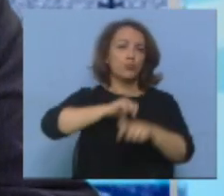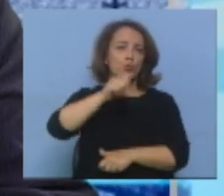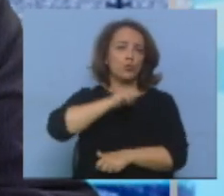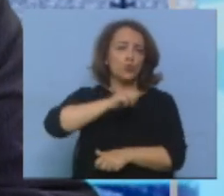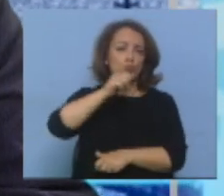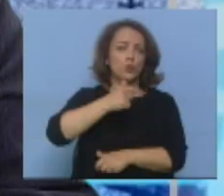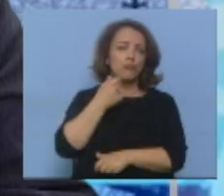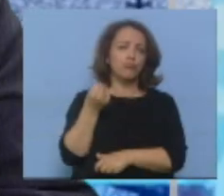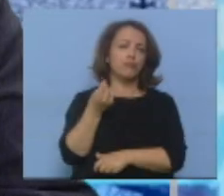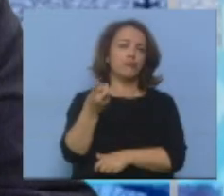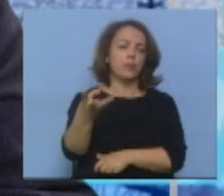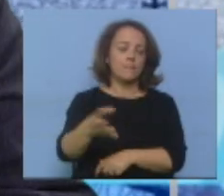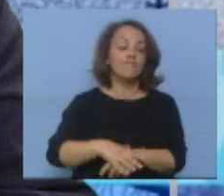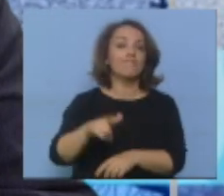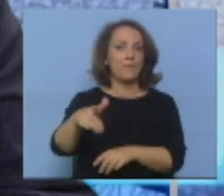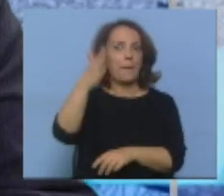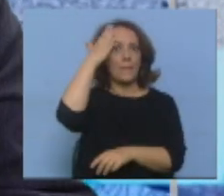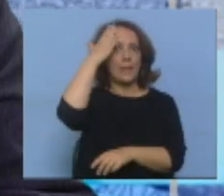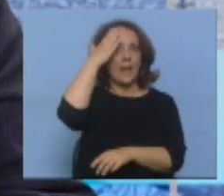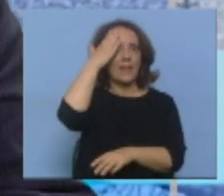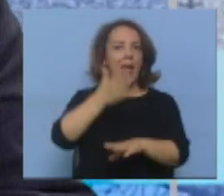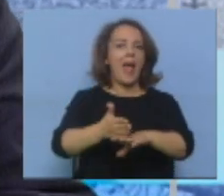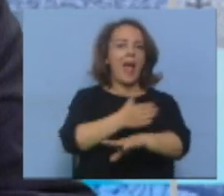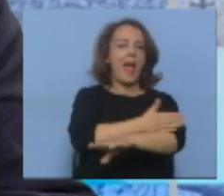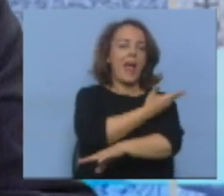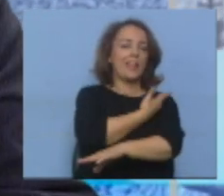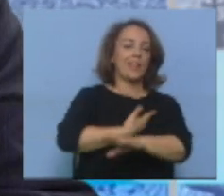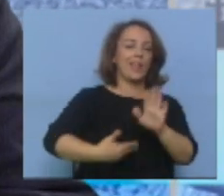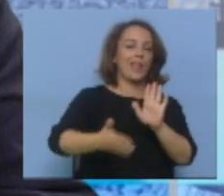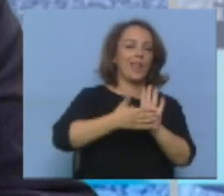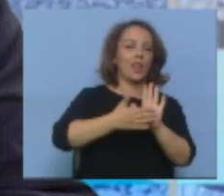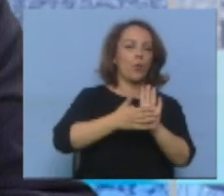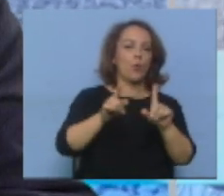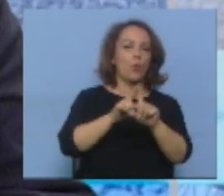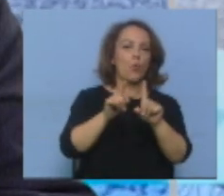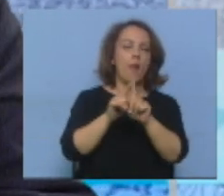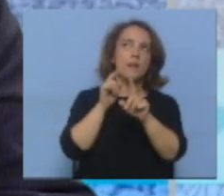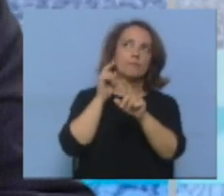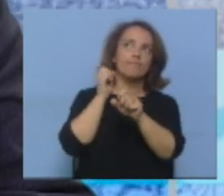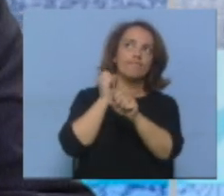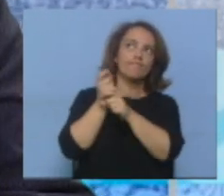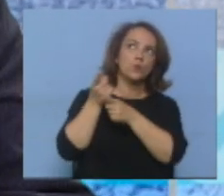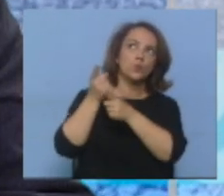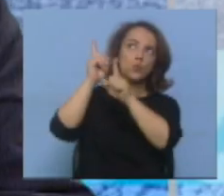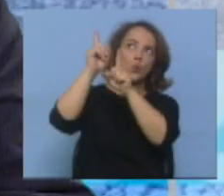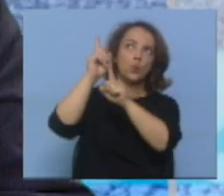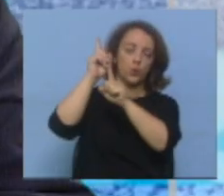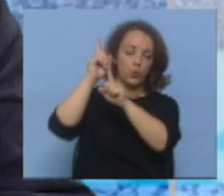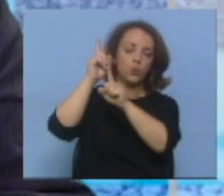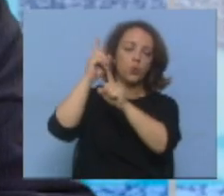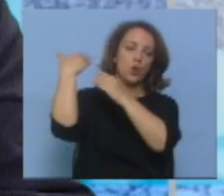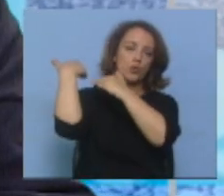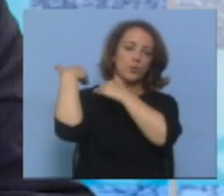muito a mentalidade do Antigo Testamento da responsabilidade do rei, em que não se pode sacrificar o